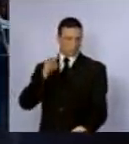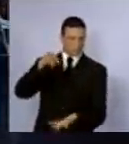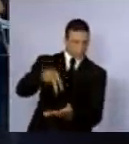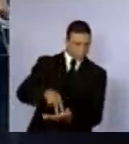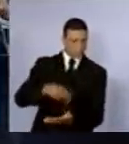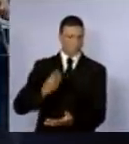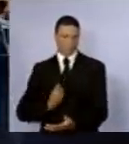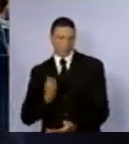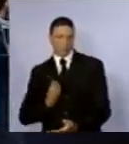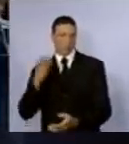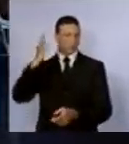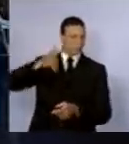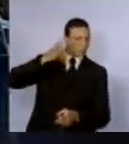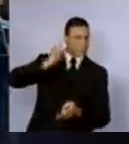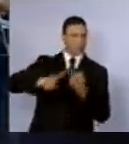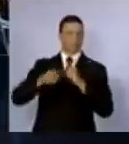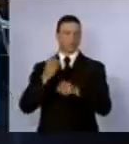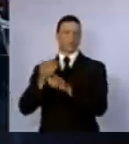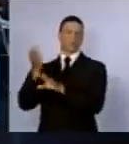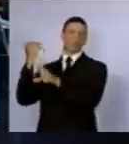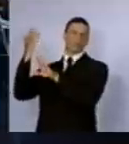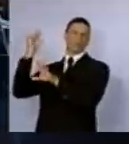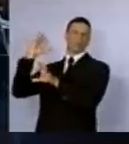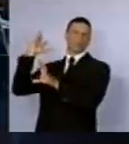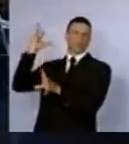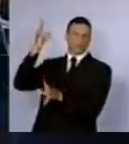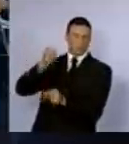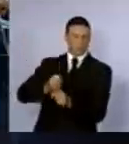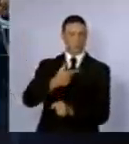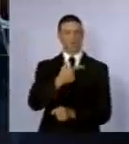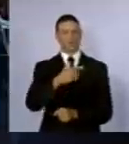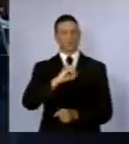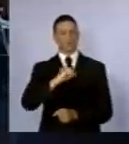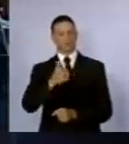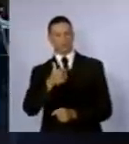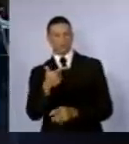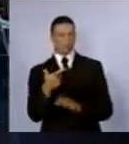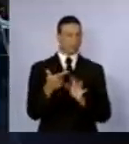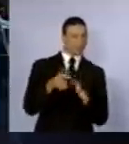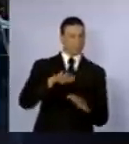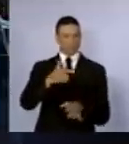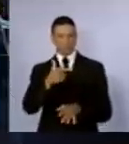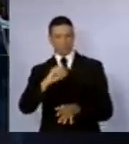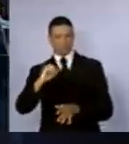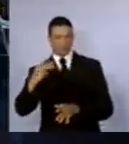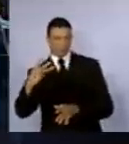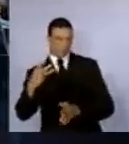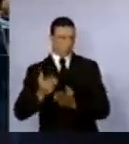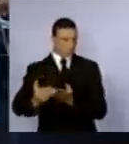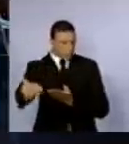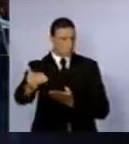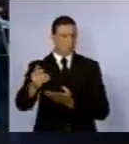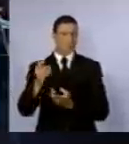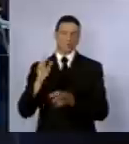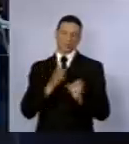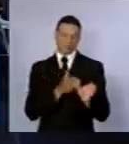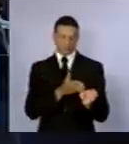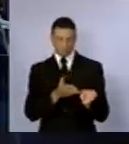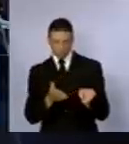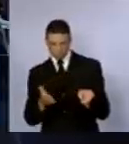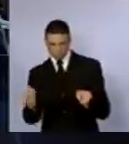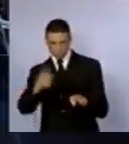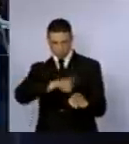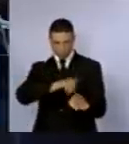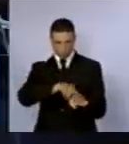participado efetivamente das discussões desde, desde 2002, 2003, né, e nós temos aí, na linha do tempo que a gente está mostrando